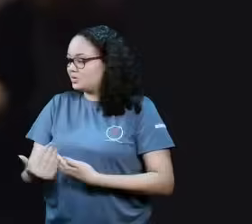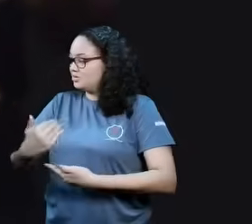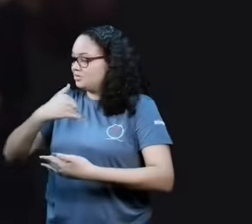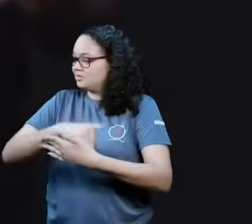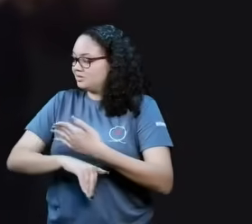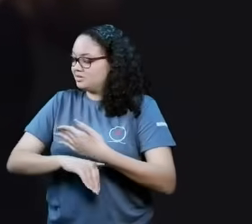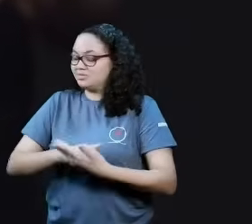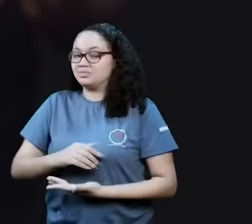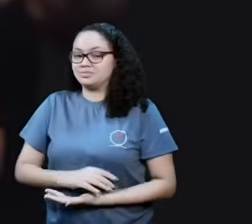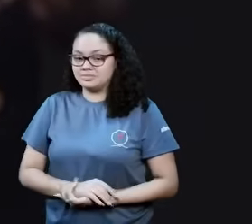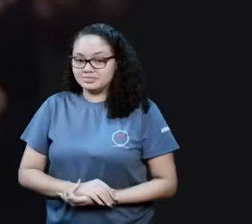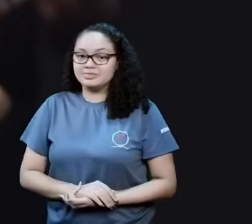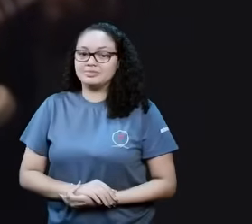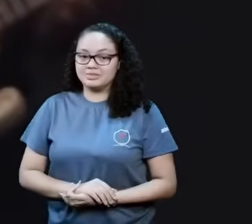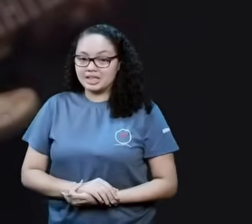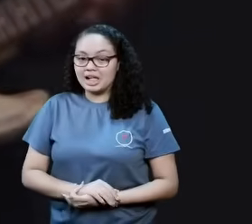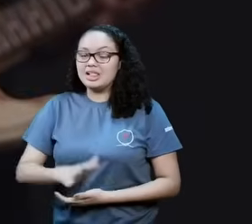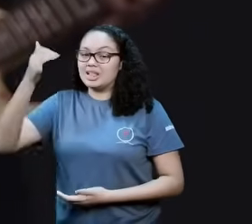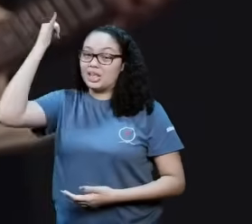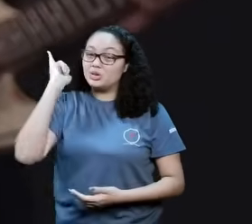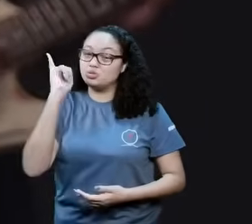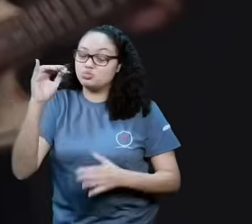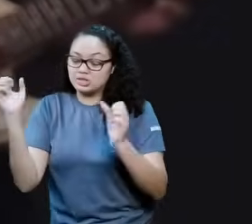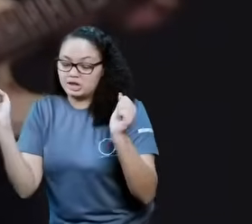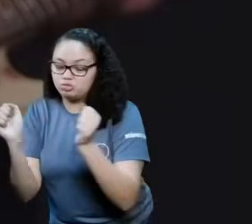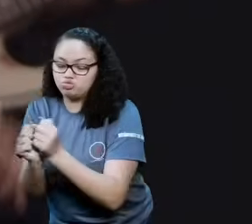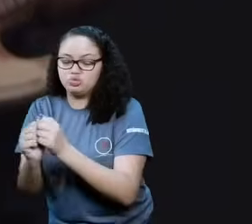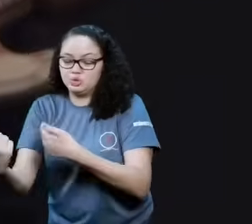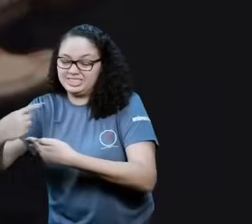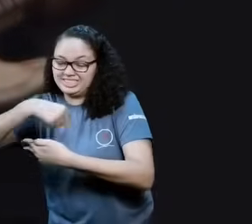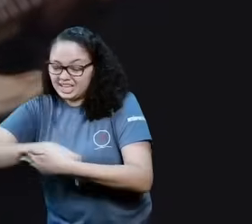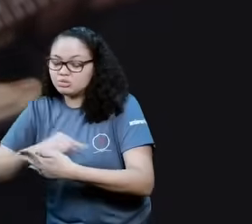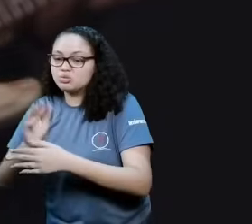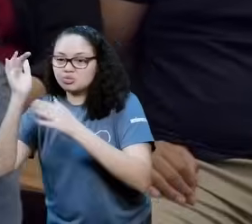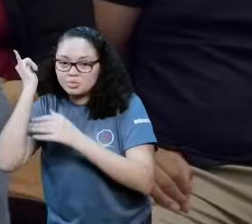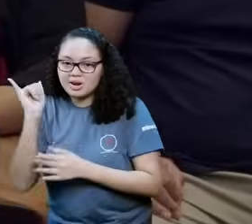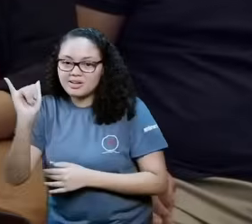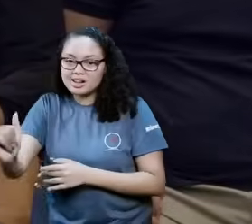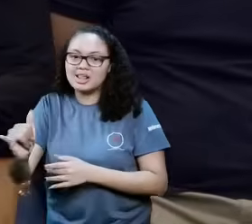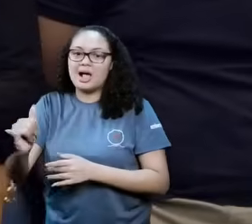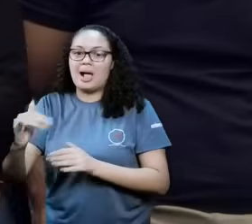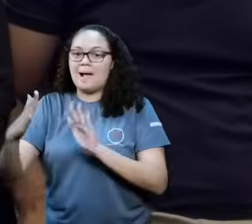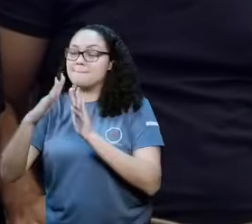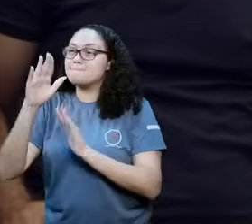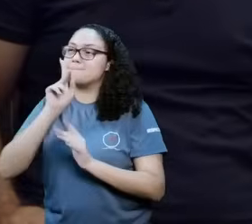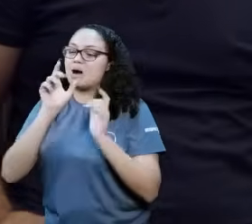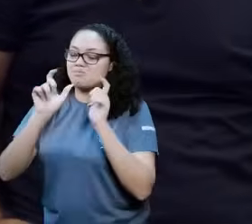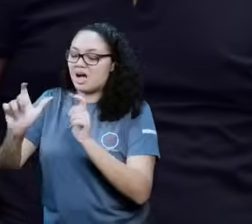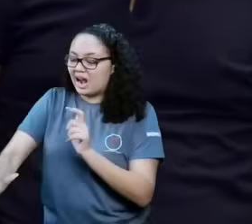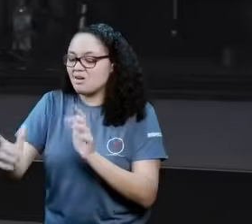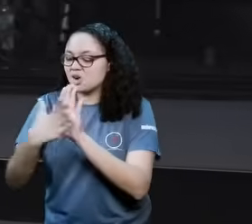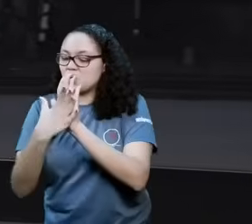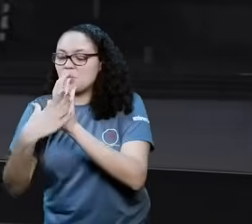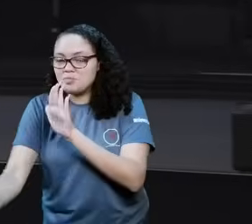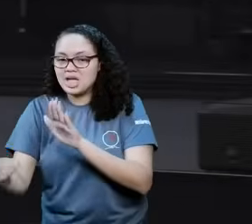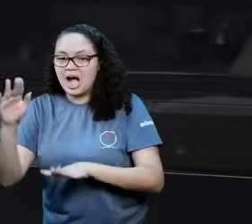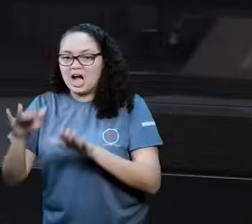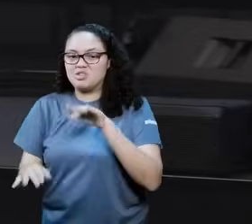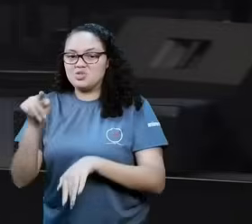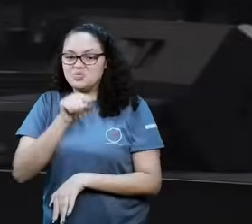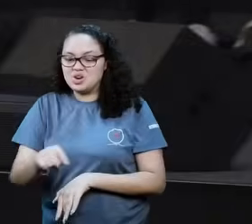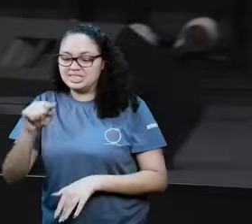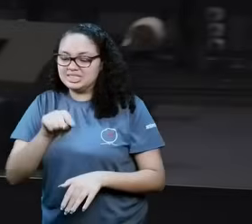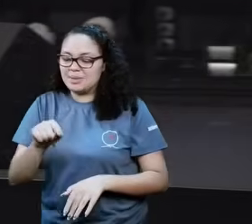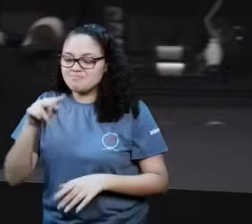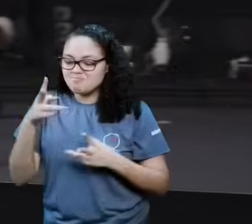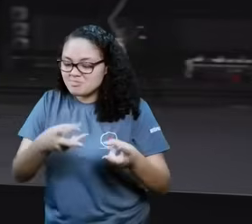ele está onde? Ele está com o profeta. Ele está em quem repete a palavra. Às vezes você olha para o